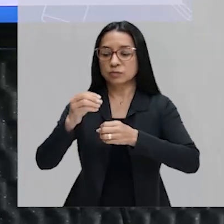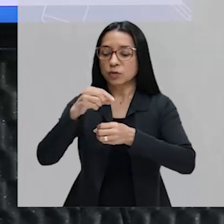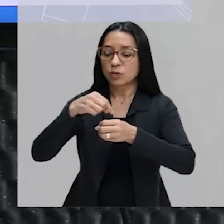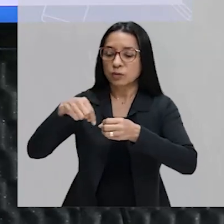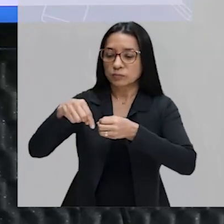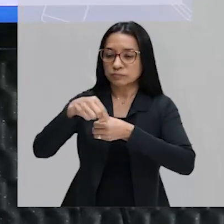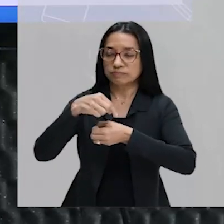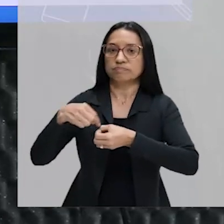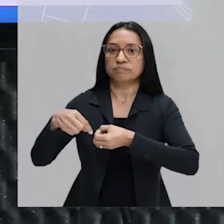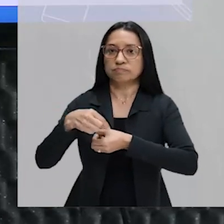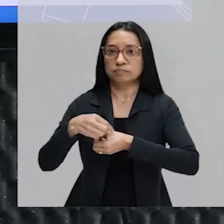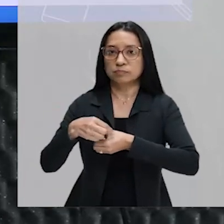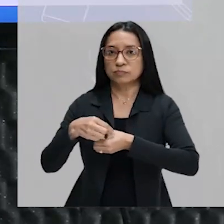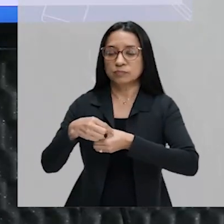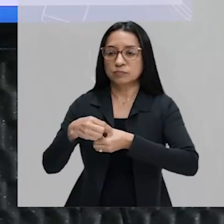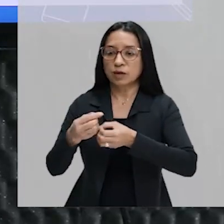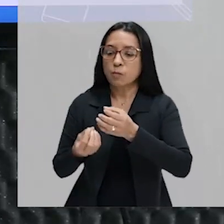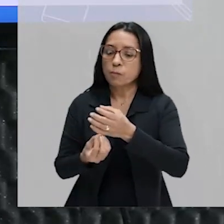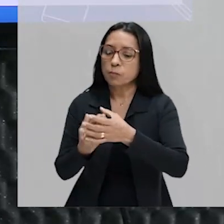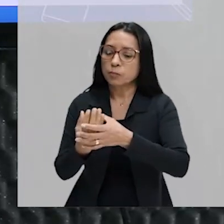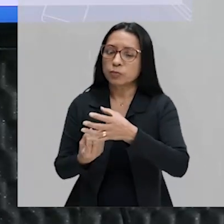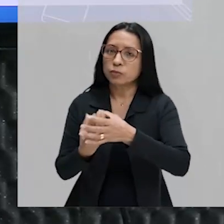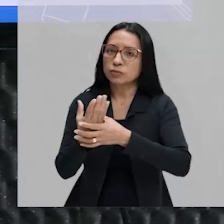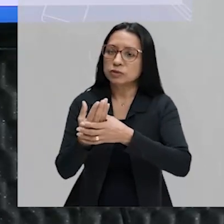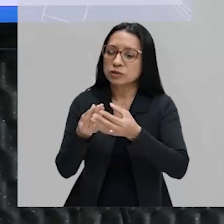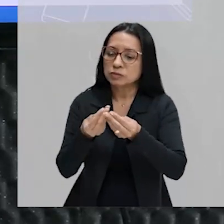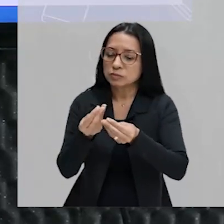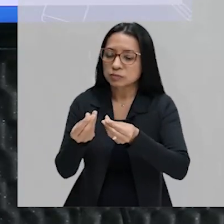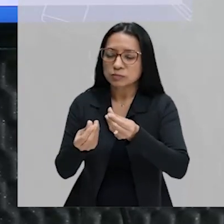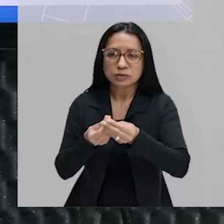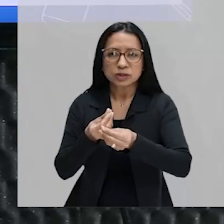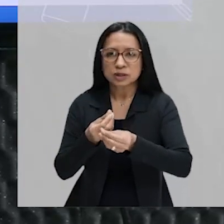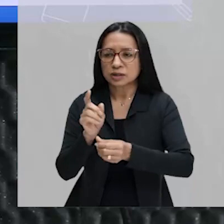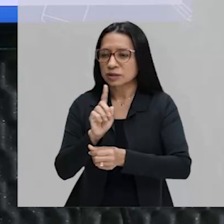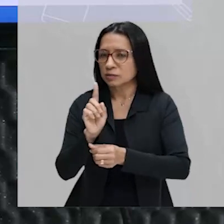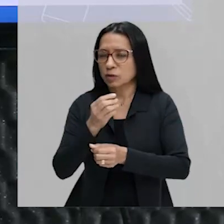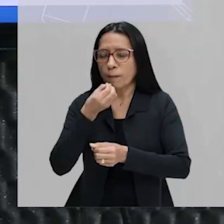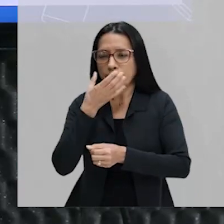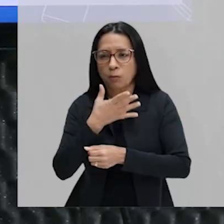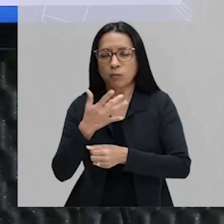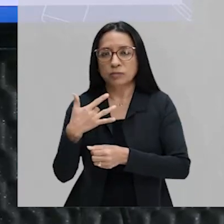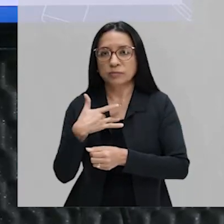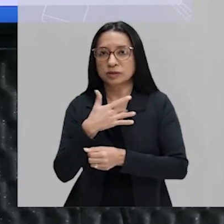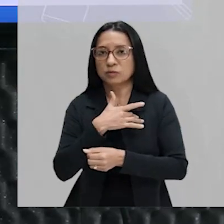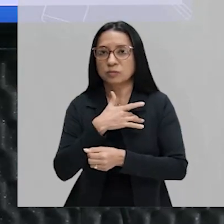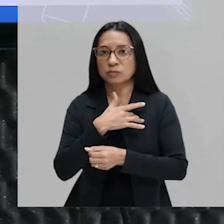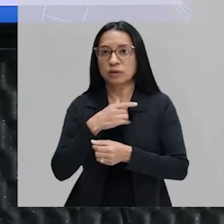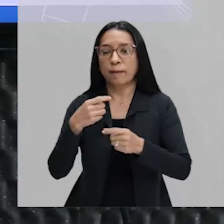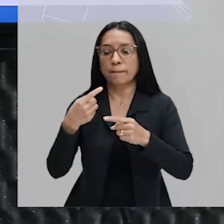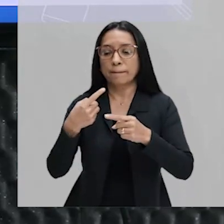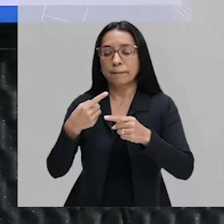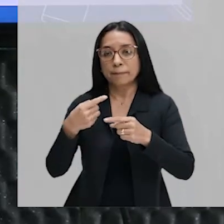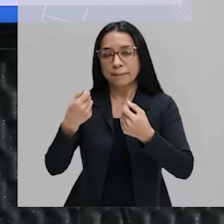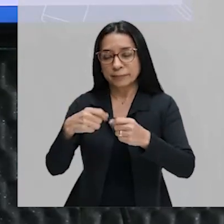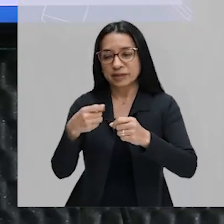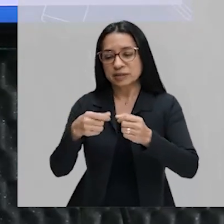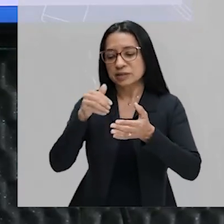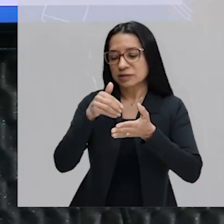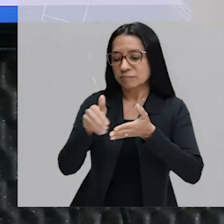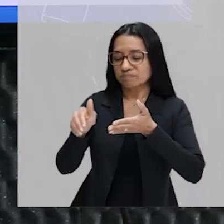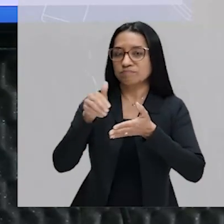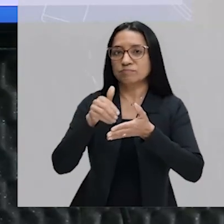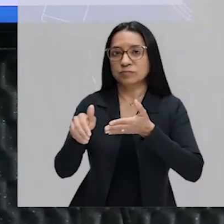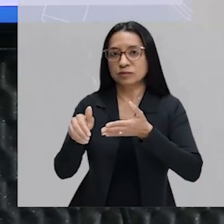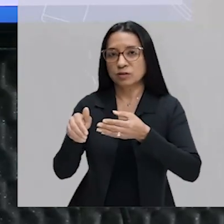ovo, ele vai produzindo substâncias nocivas, que não são boas para a saúde dele. Ele precisa eliminá-las. Só que ele está